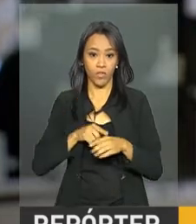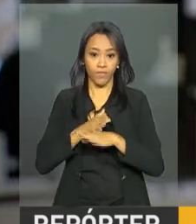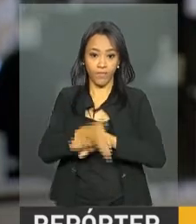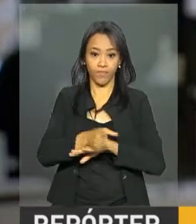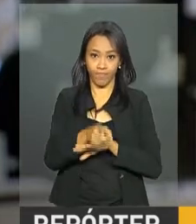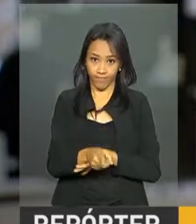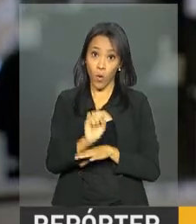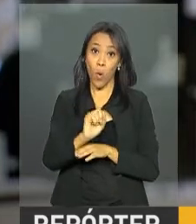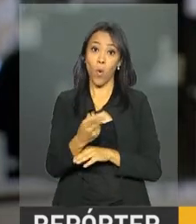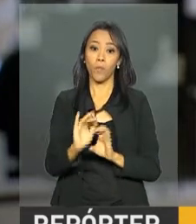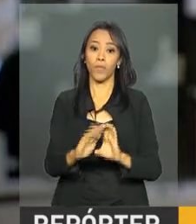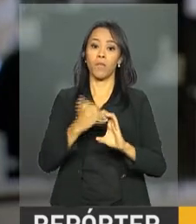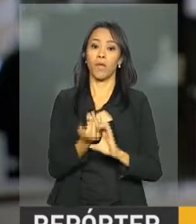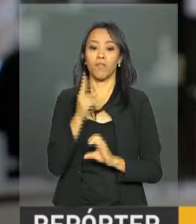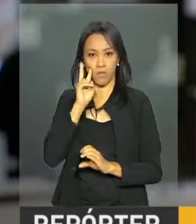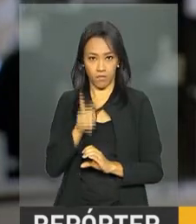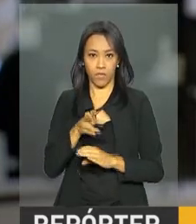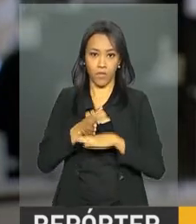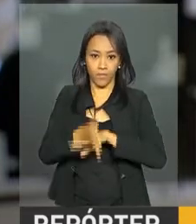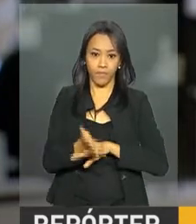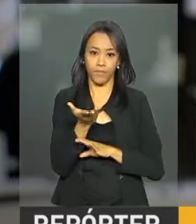0800-616161 ou pelo e-mail